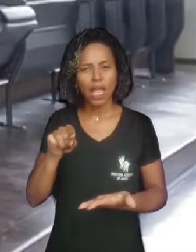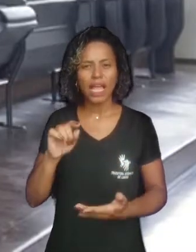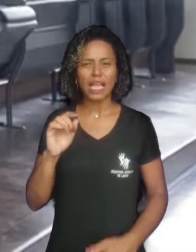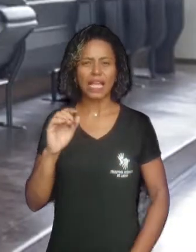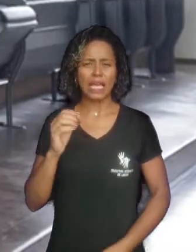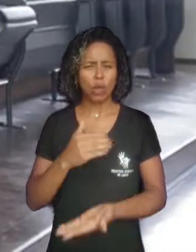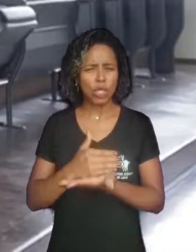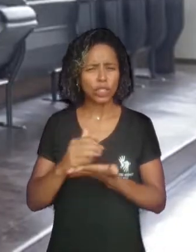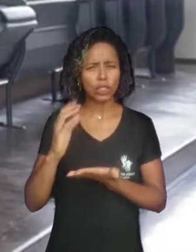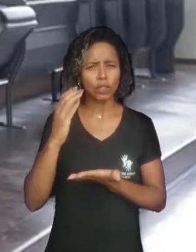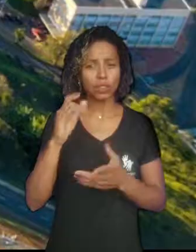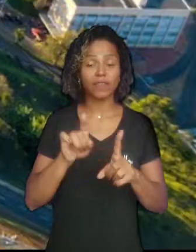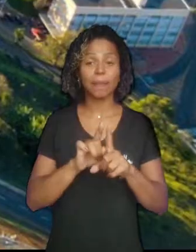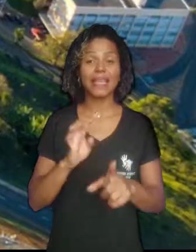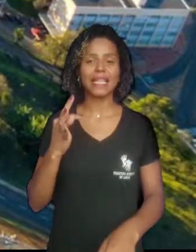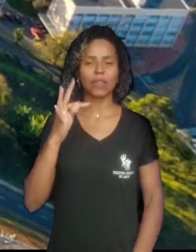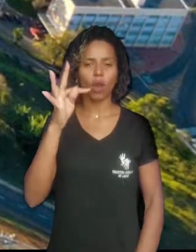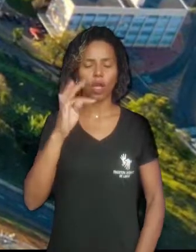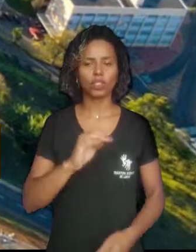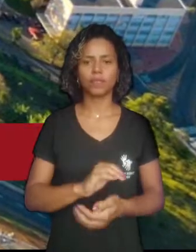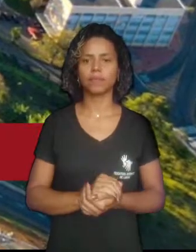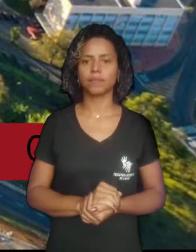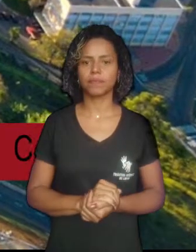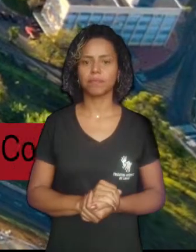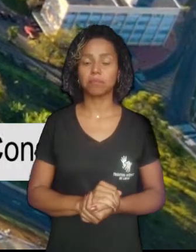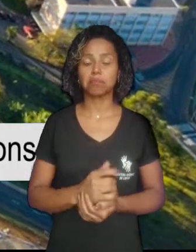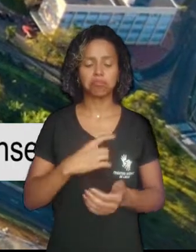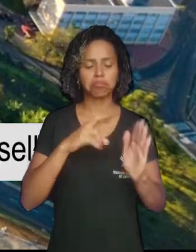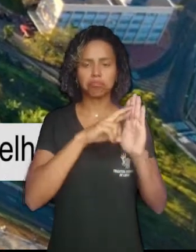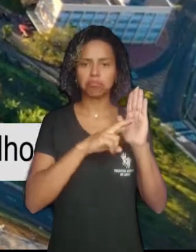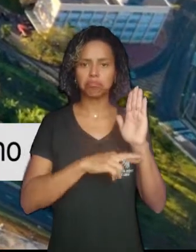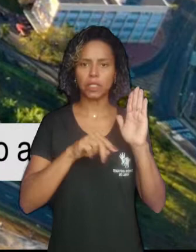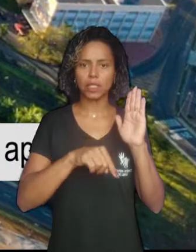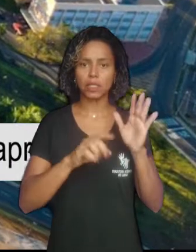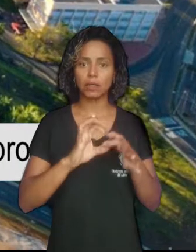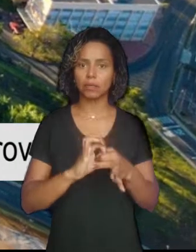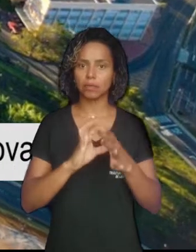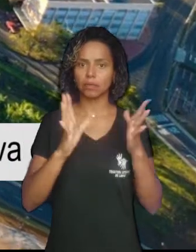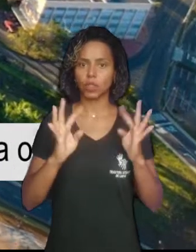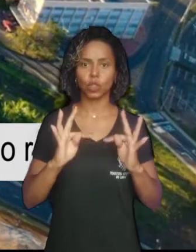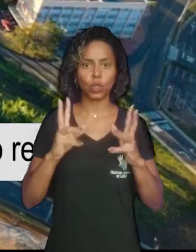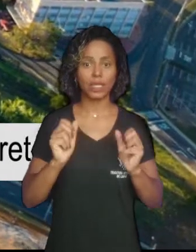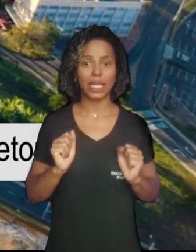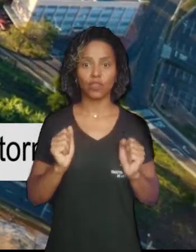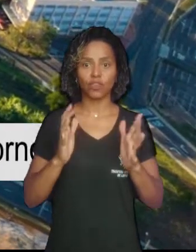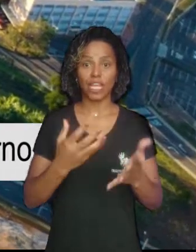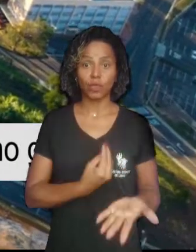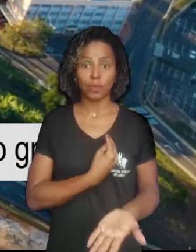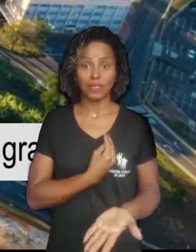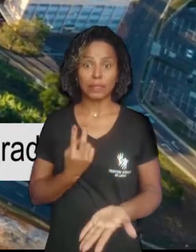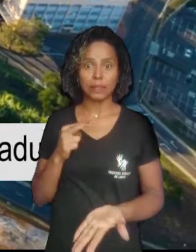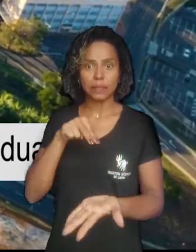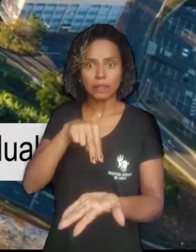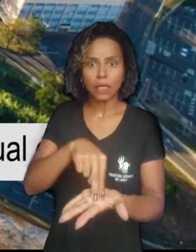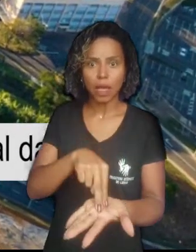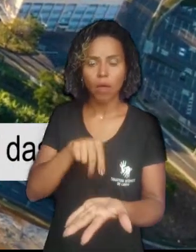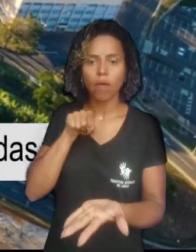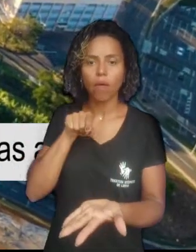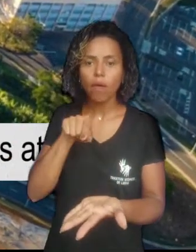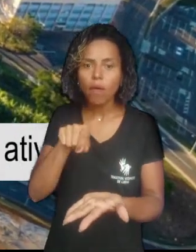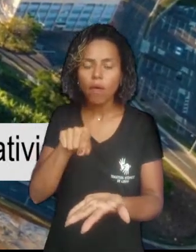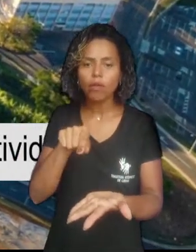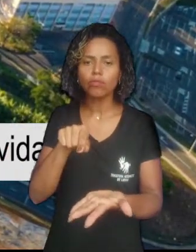científica e tecnológica de acordo com a normativa para autorização da retomada das atividades presenciais os